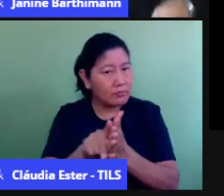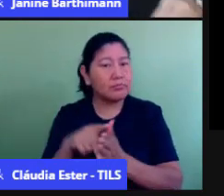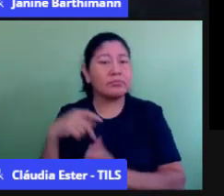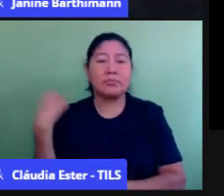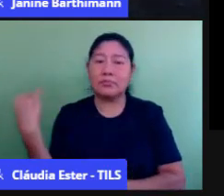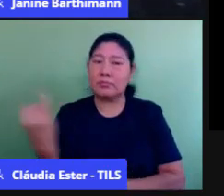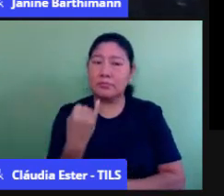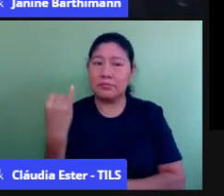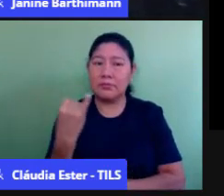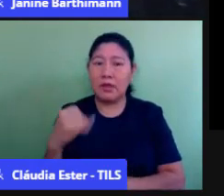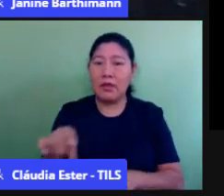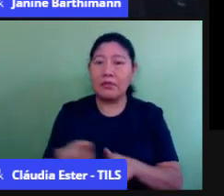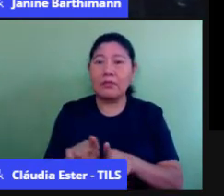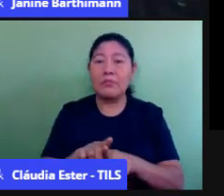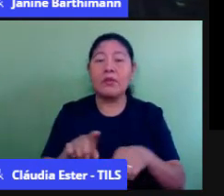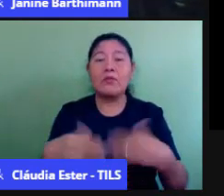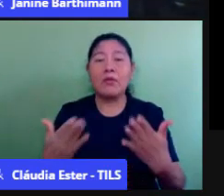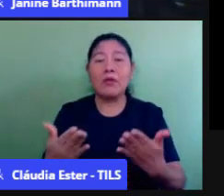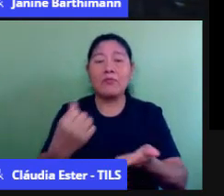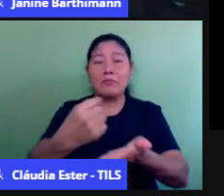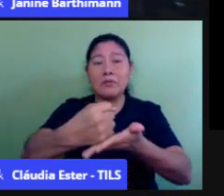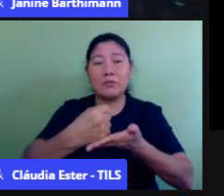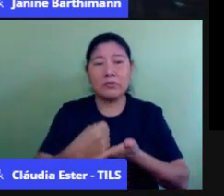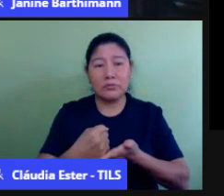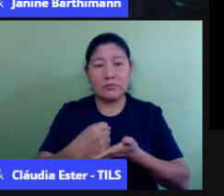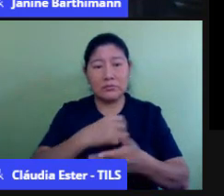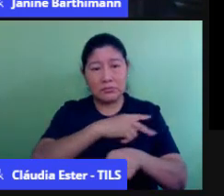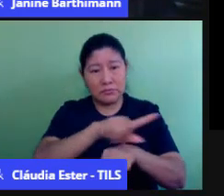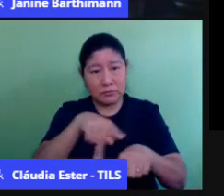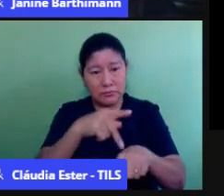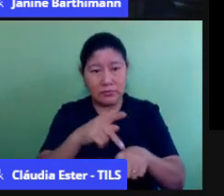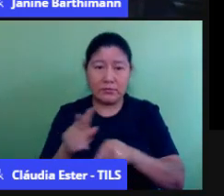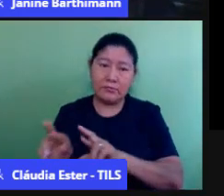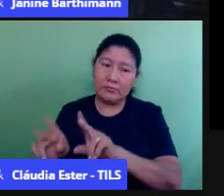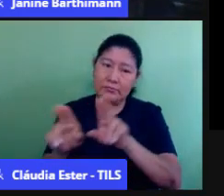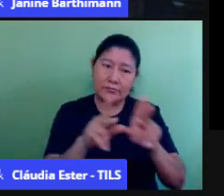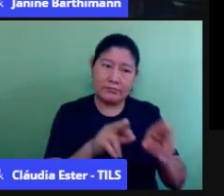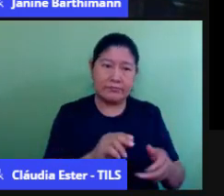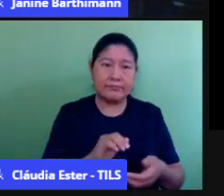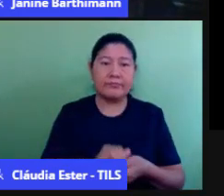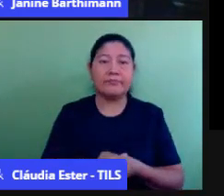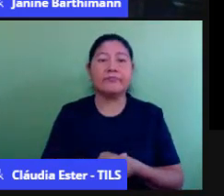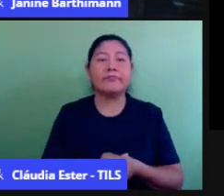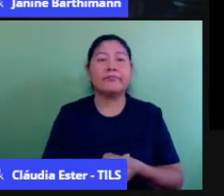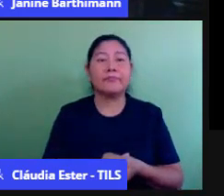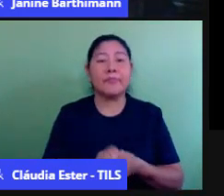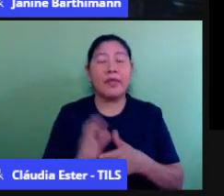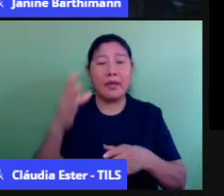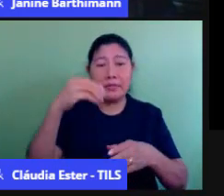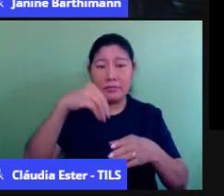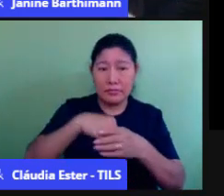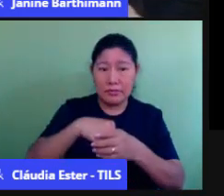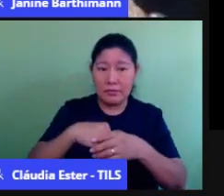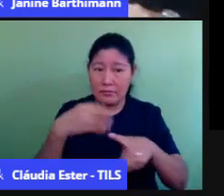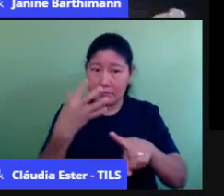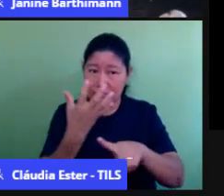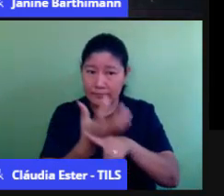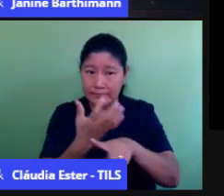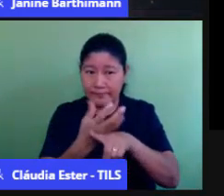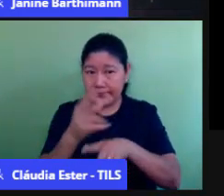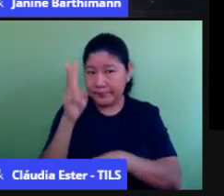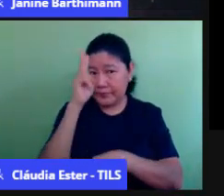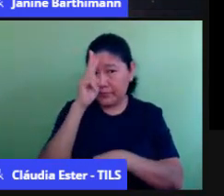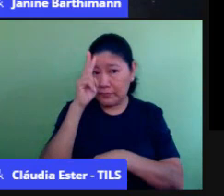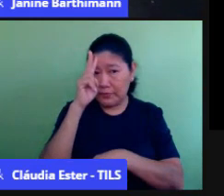contribuição para a formação da cultura local, regional e brasileira. E dentro da história, nós vamos